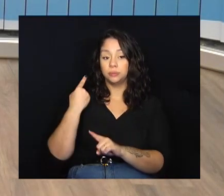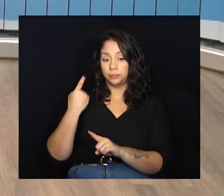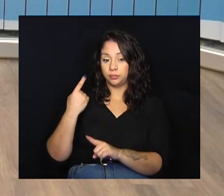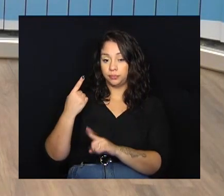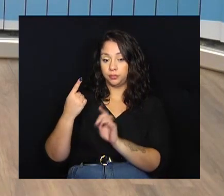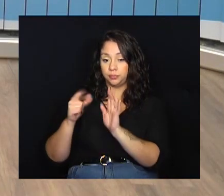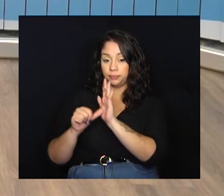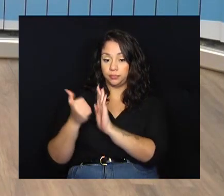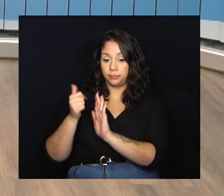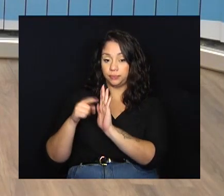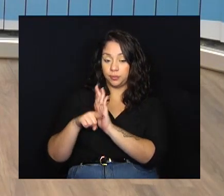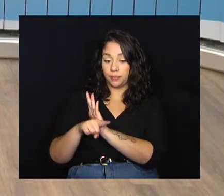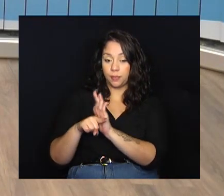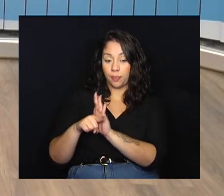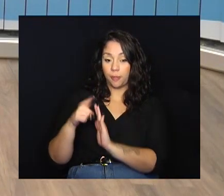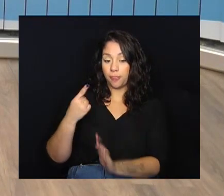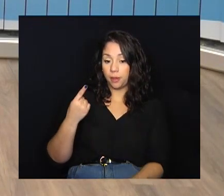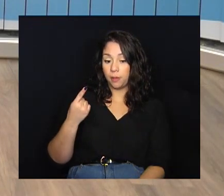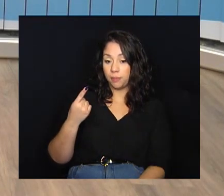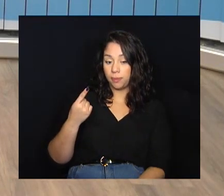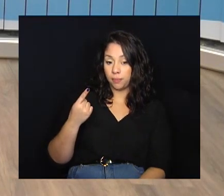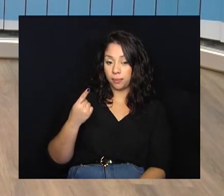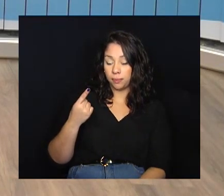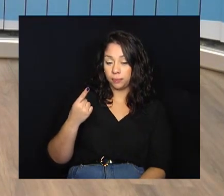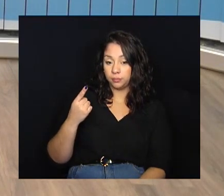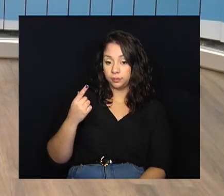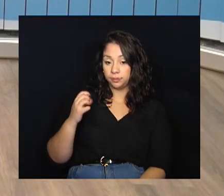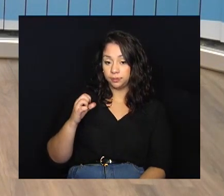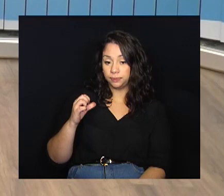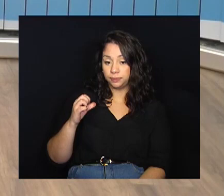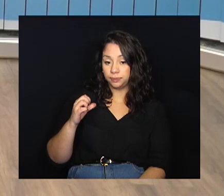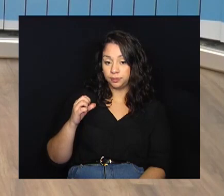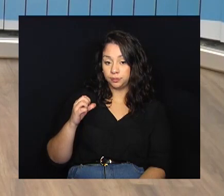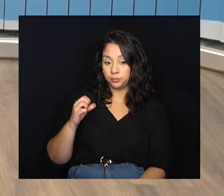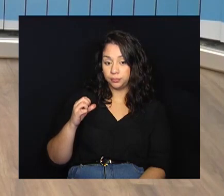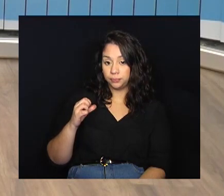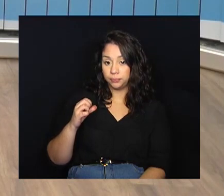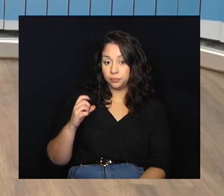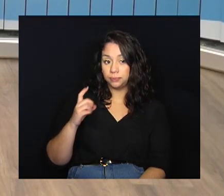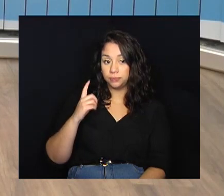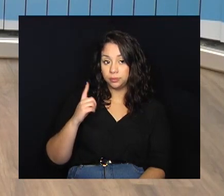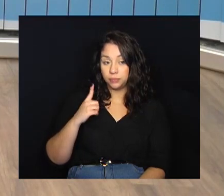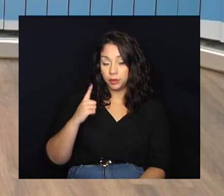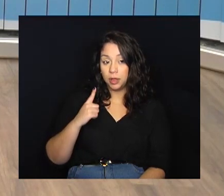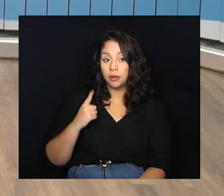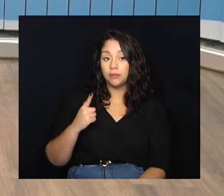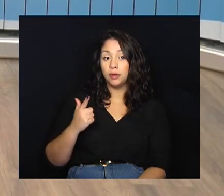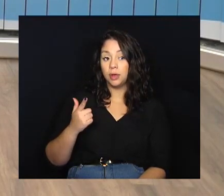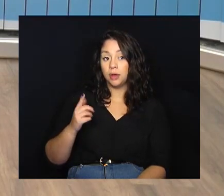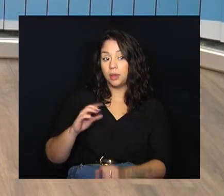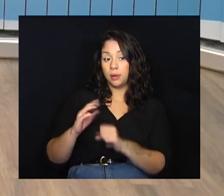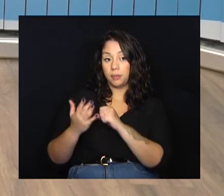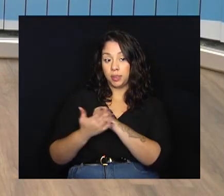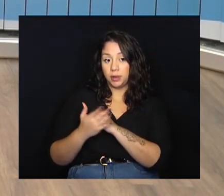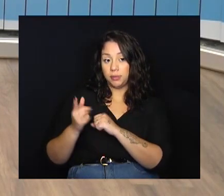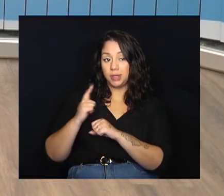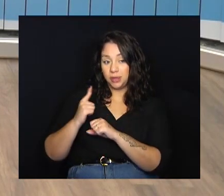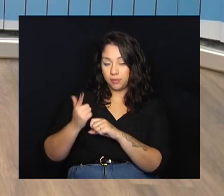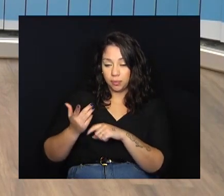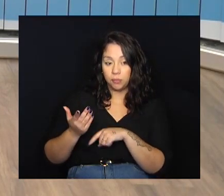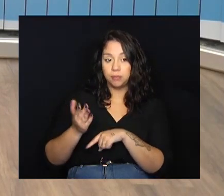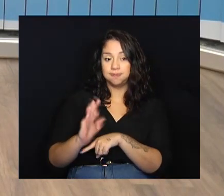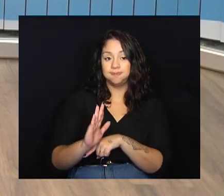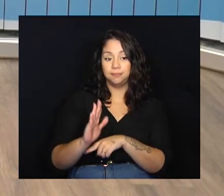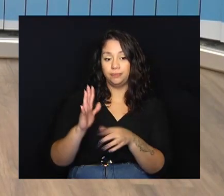lá em 1872 você entende que a pandemia contribuiu para esse registro por conta da